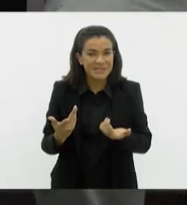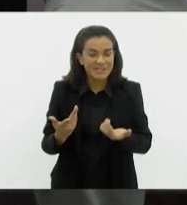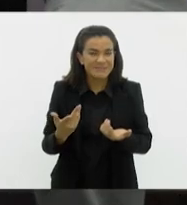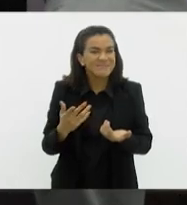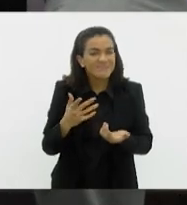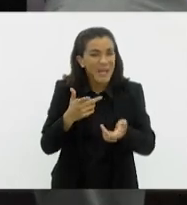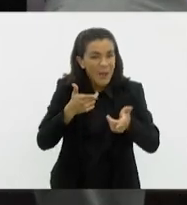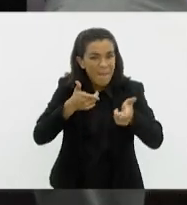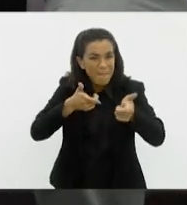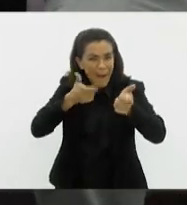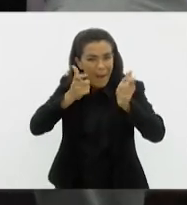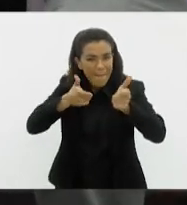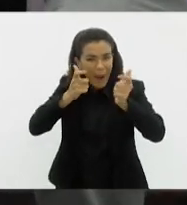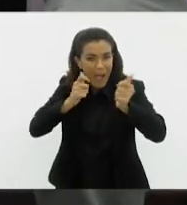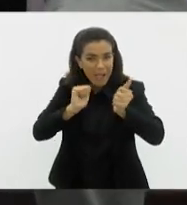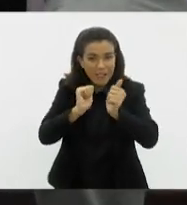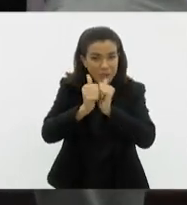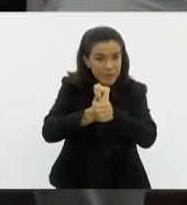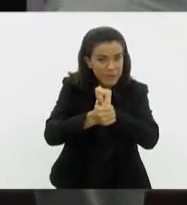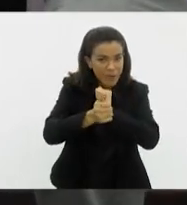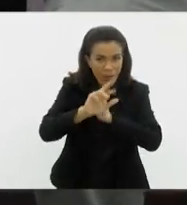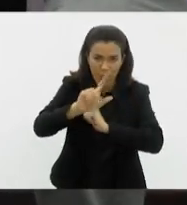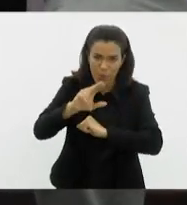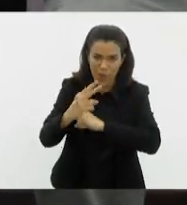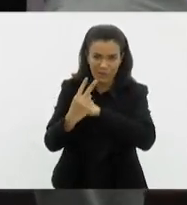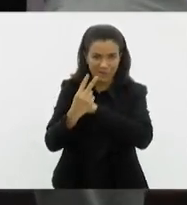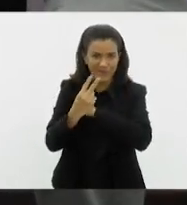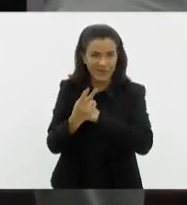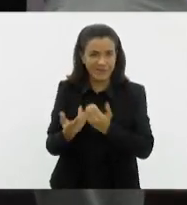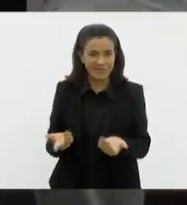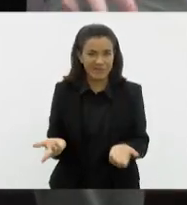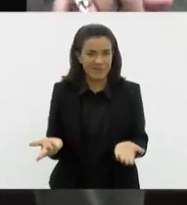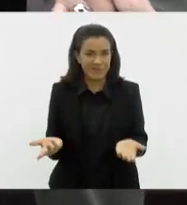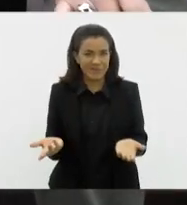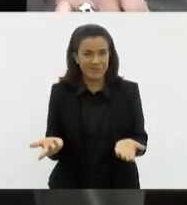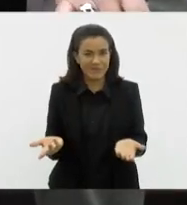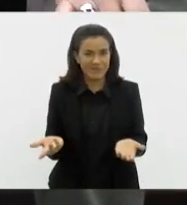Olha, se o tiro é esportivo, não é de defesa.